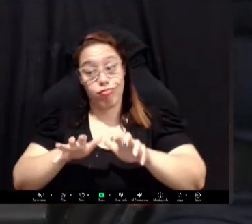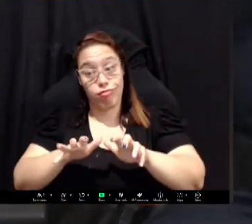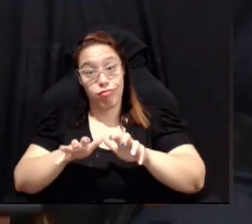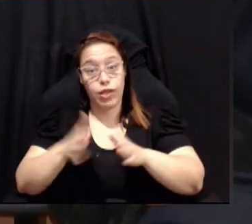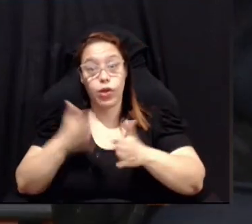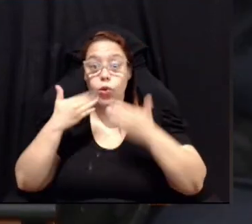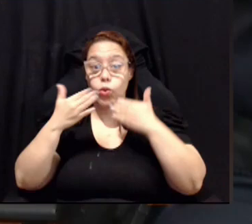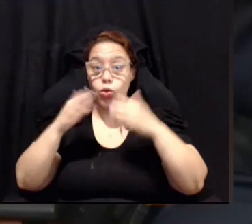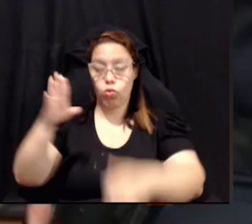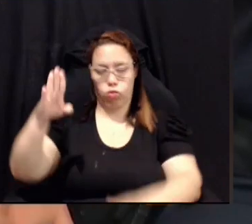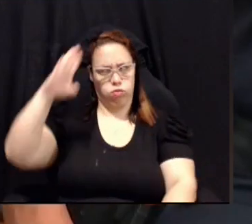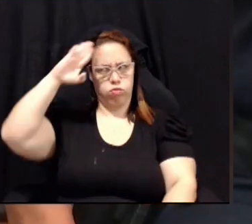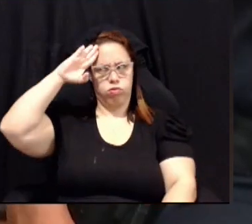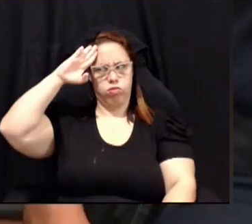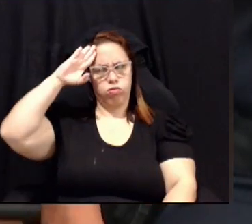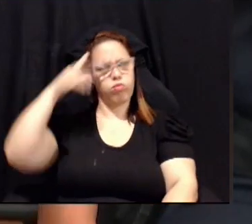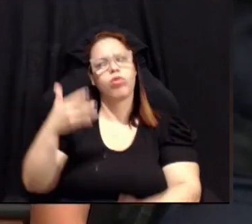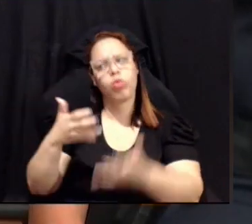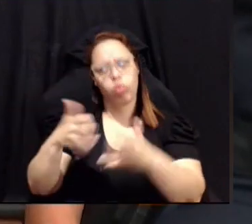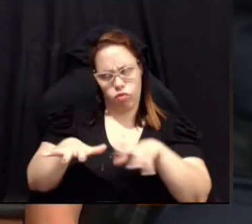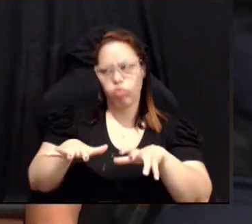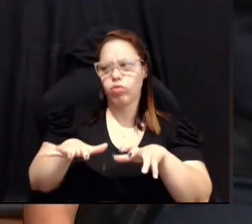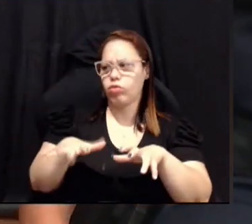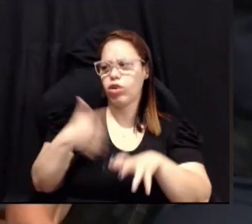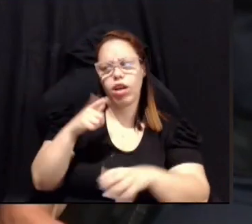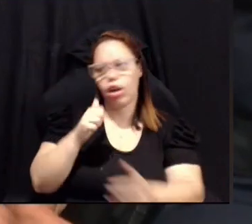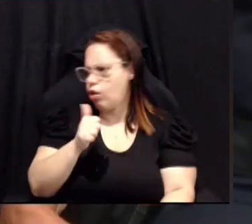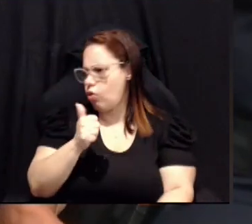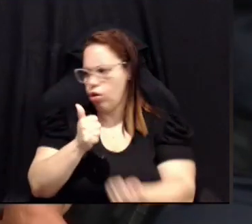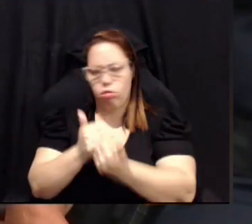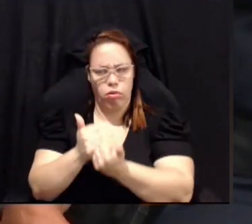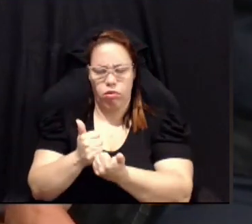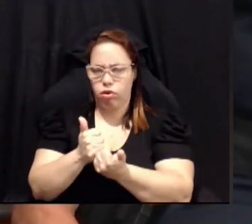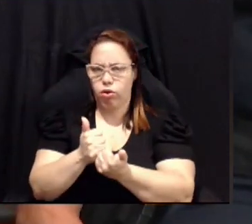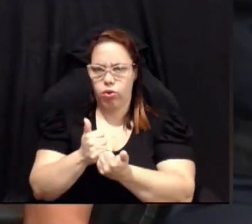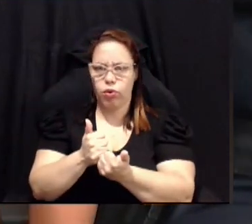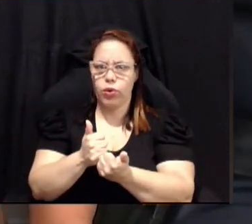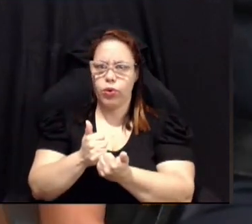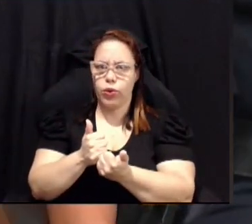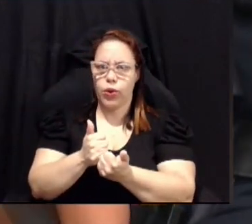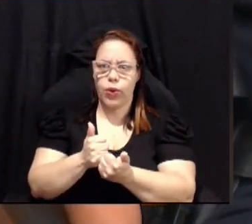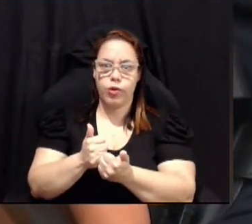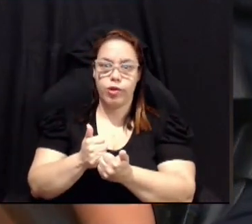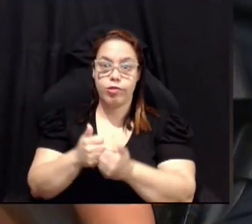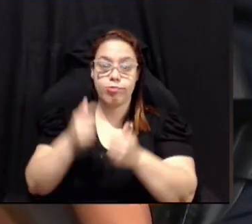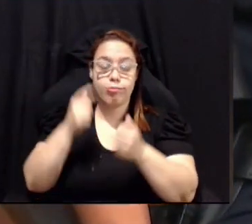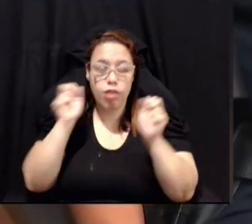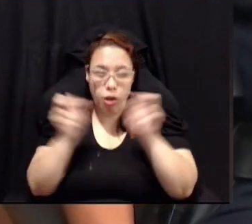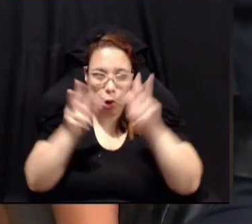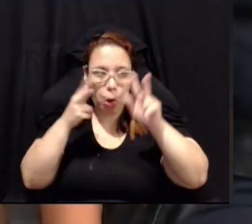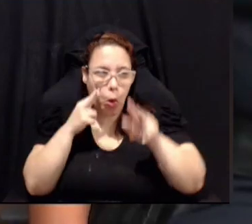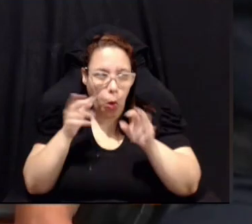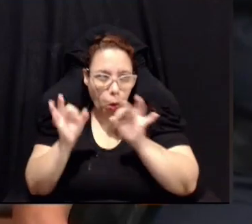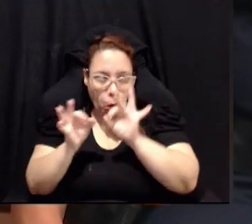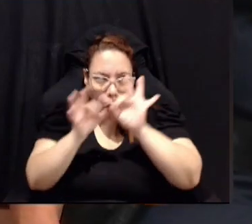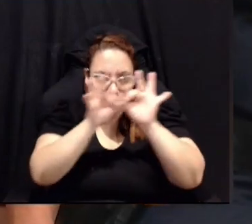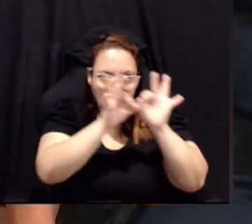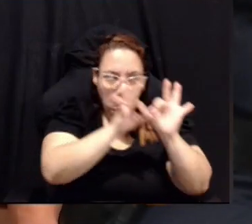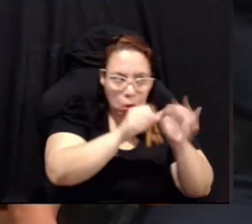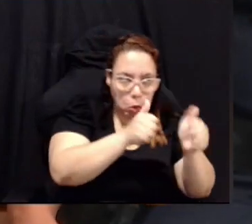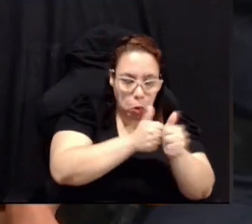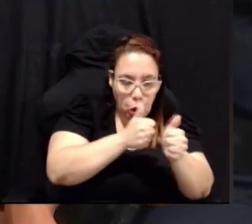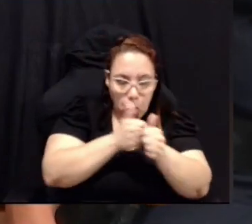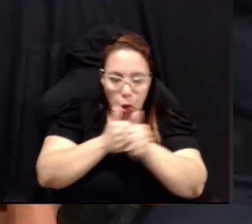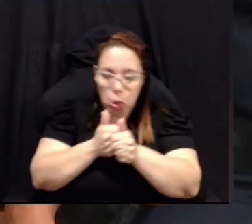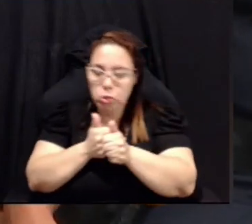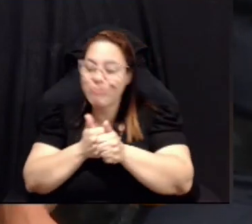comandante, não quer dizer que a gente não apoia, que a gente não está antenado ali no que está acontecendo. Eu